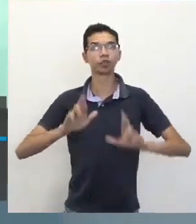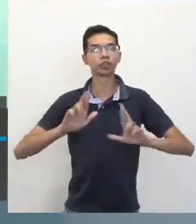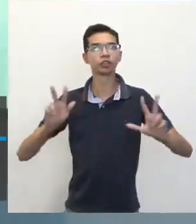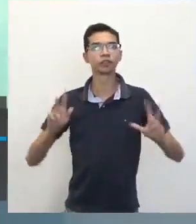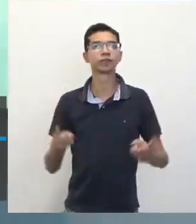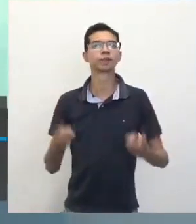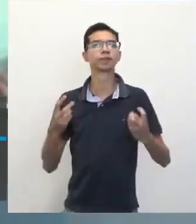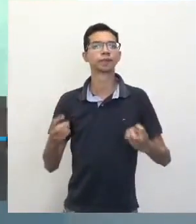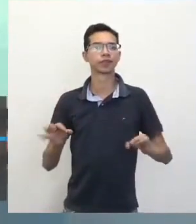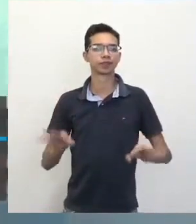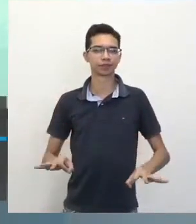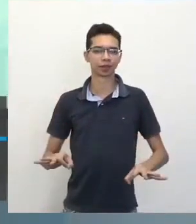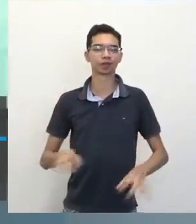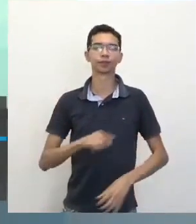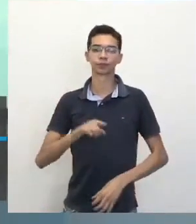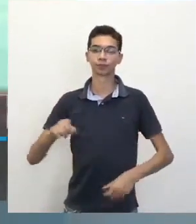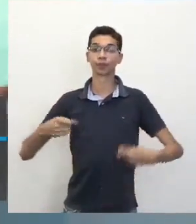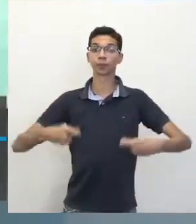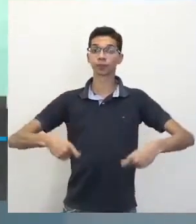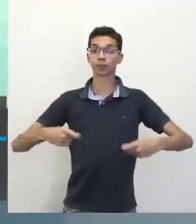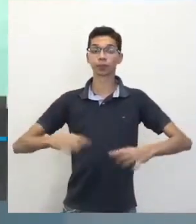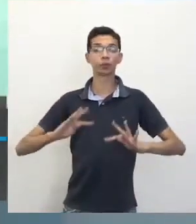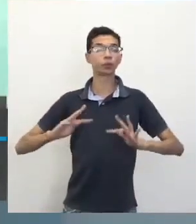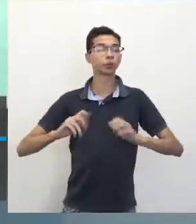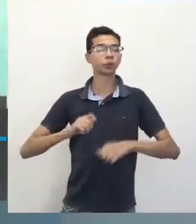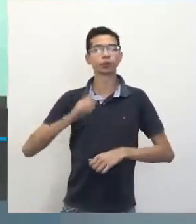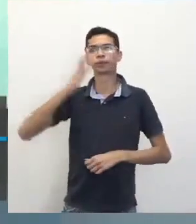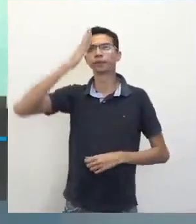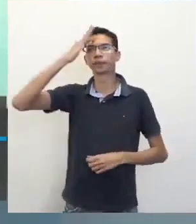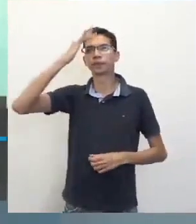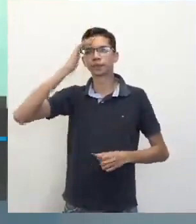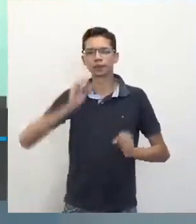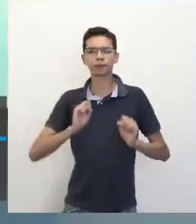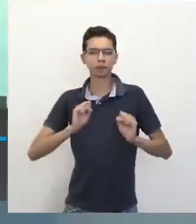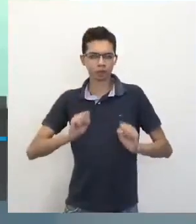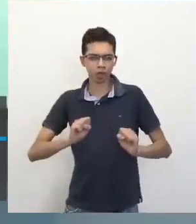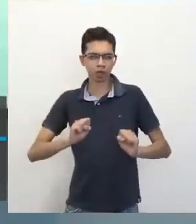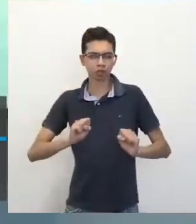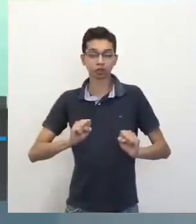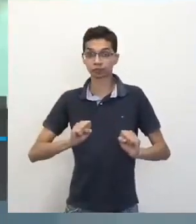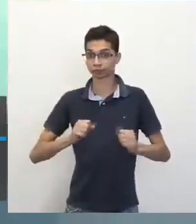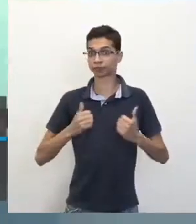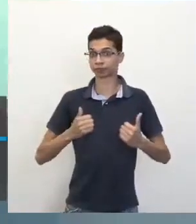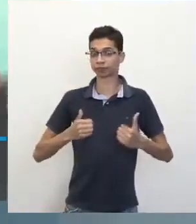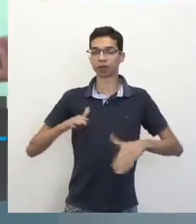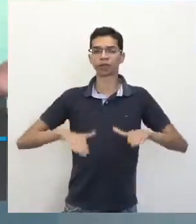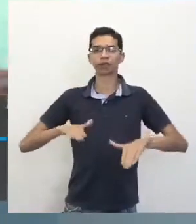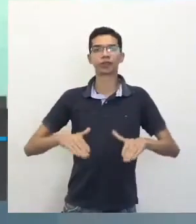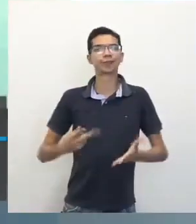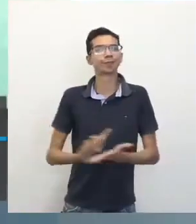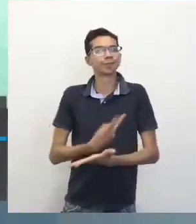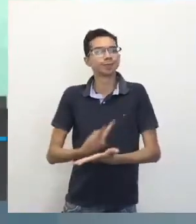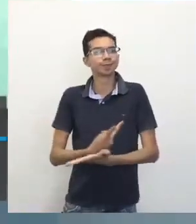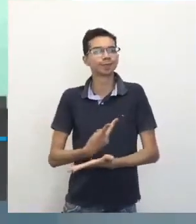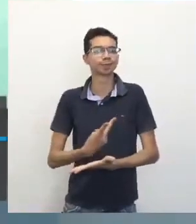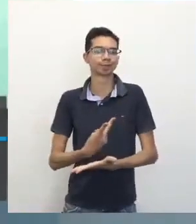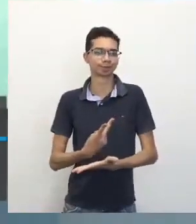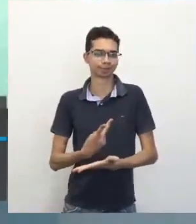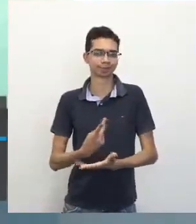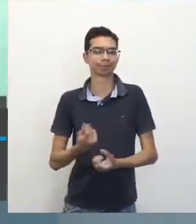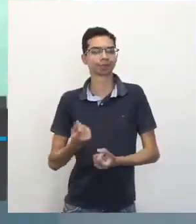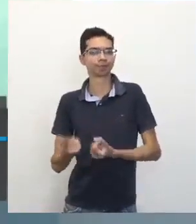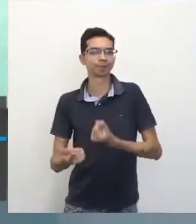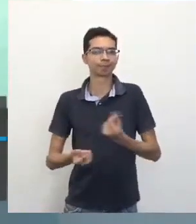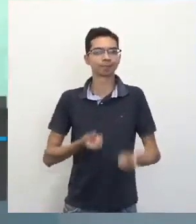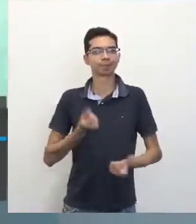enorme. Então, você tem que já levantar tudo que é hipótese. Isso aqui pode dar muito certo ou pode dar muito errado, né? Então, é aí